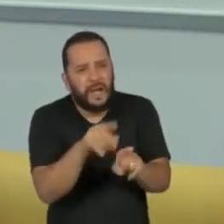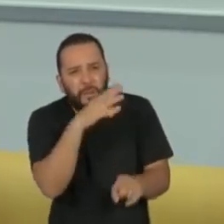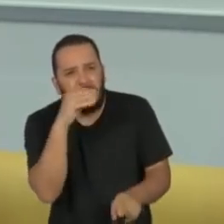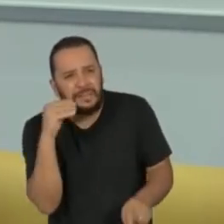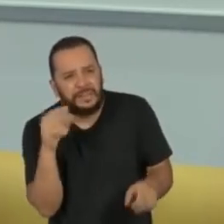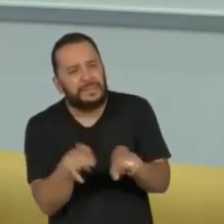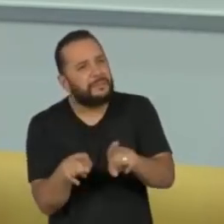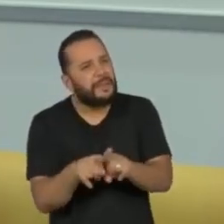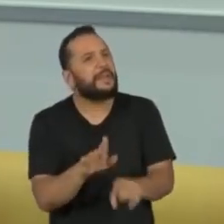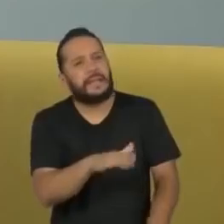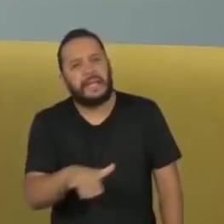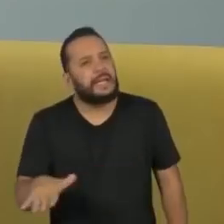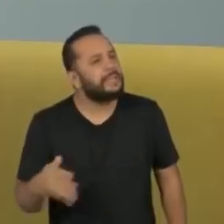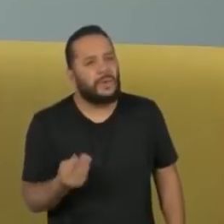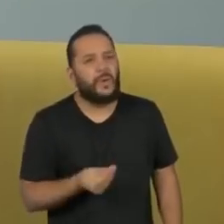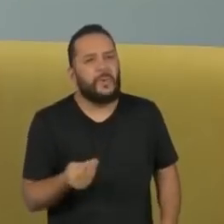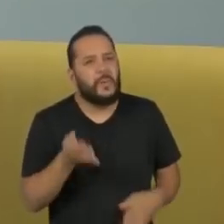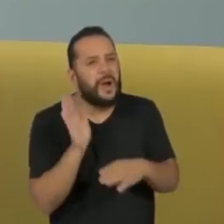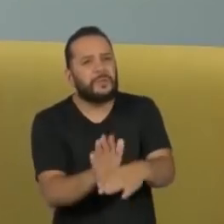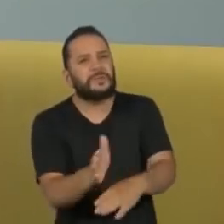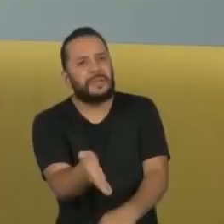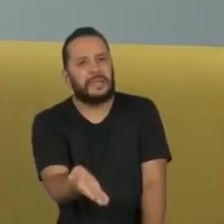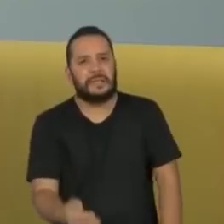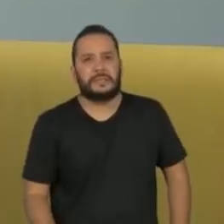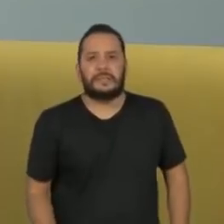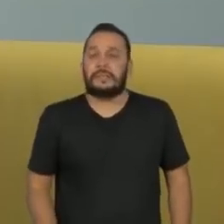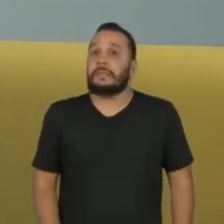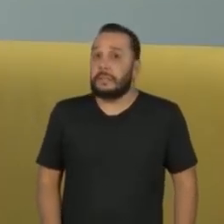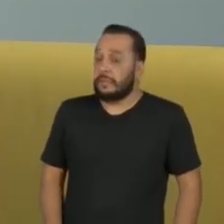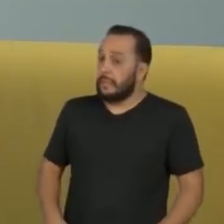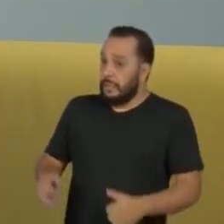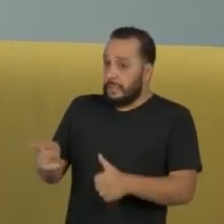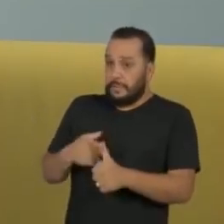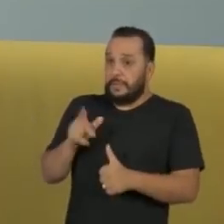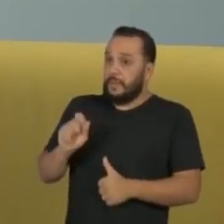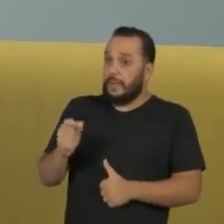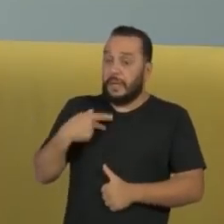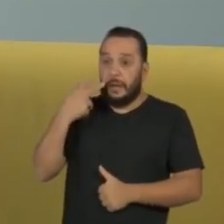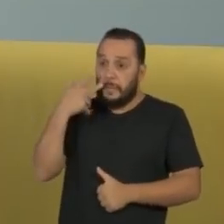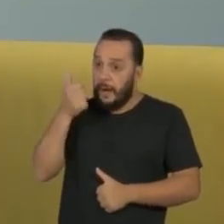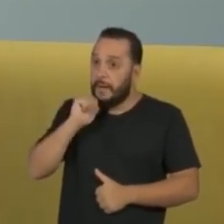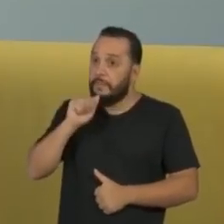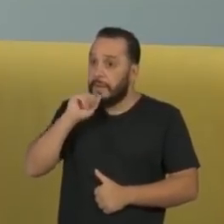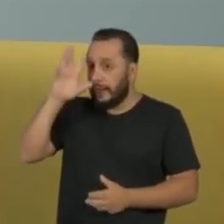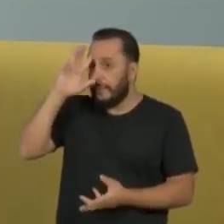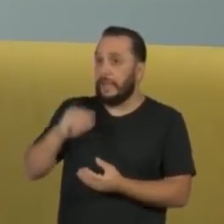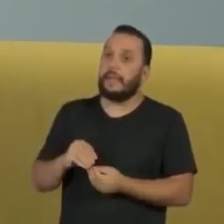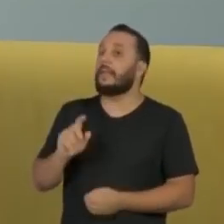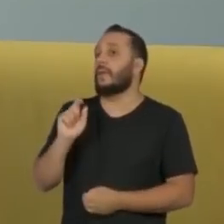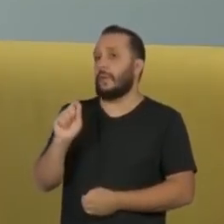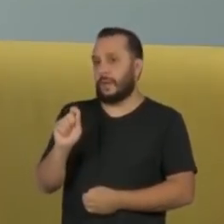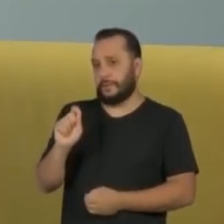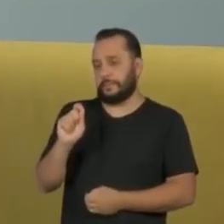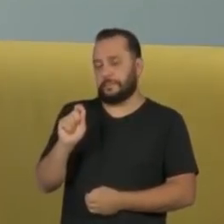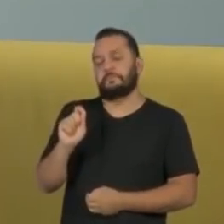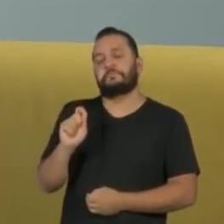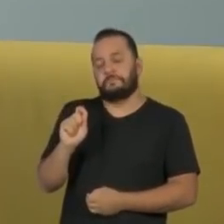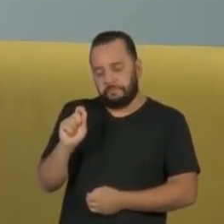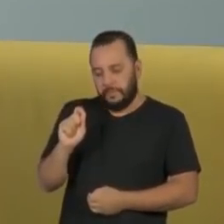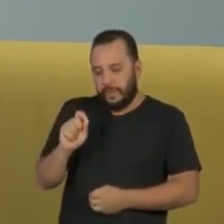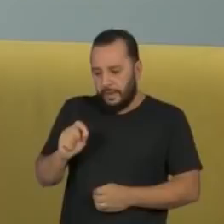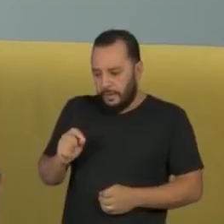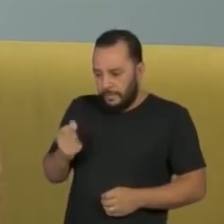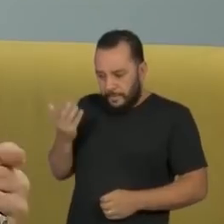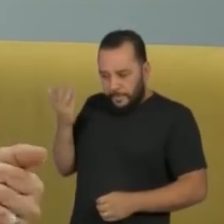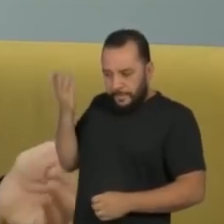criança, para esse mundo novo? Bom, primeira coisa, os pais precisam entender que o mundo onde